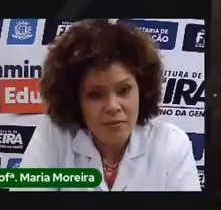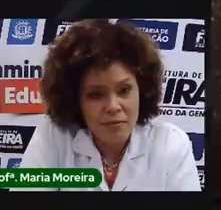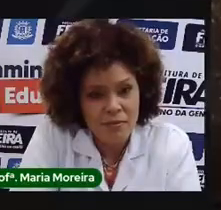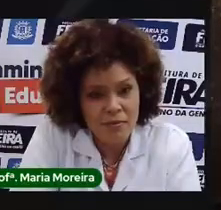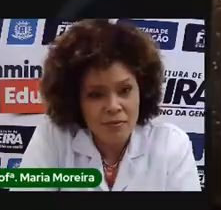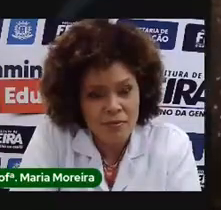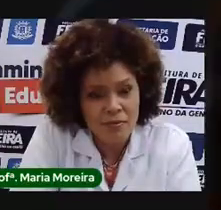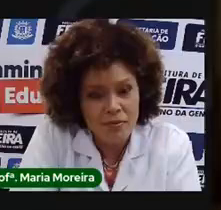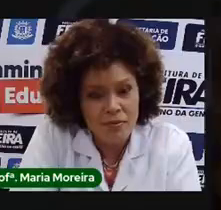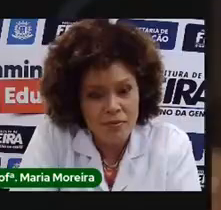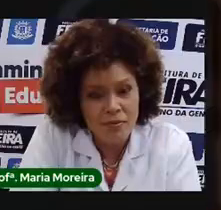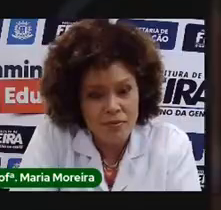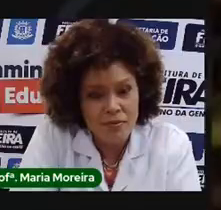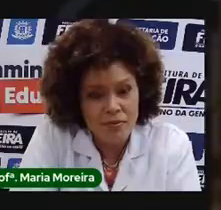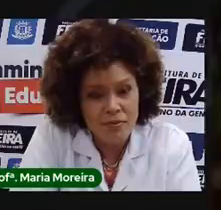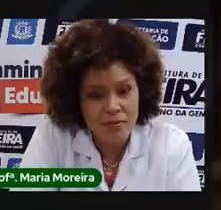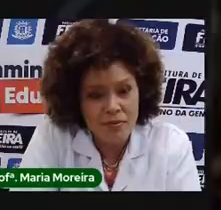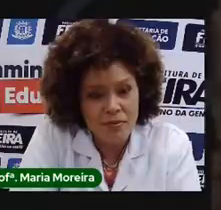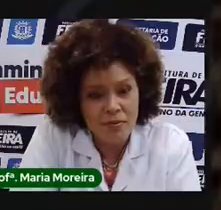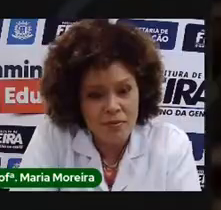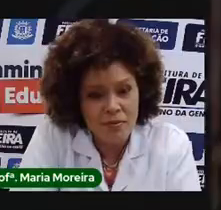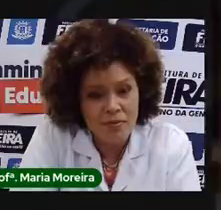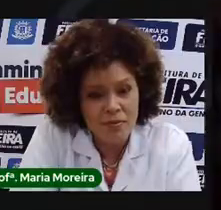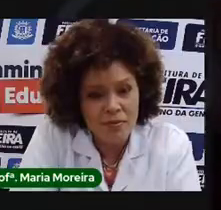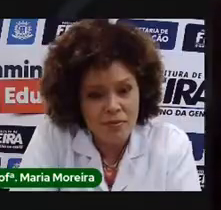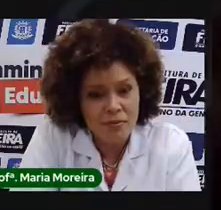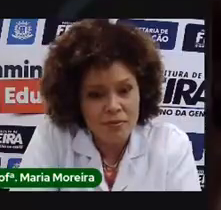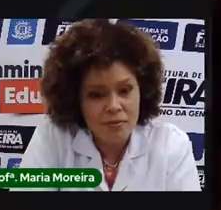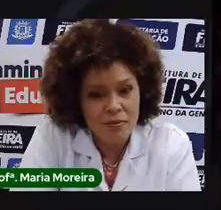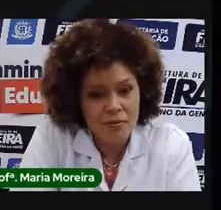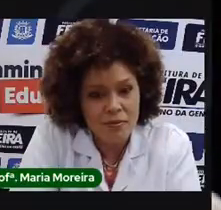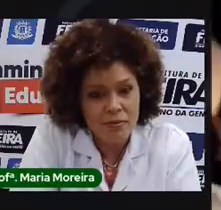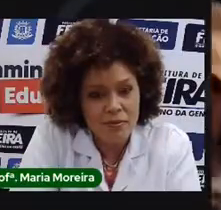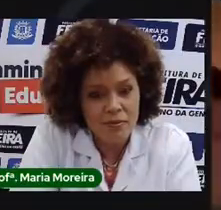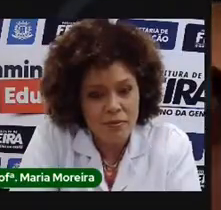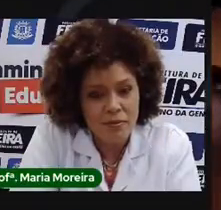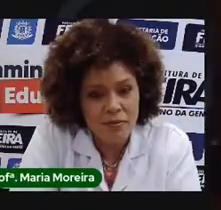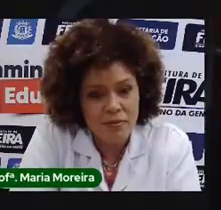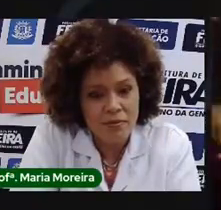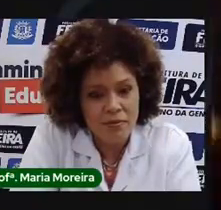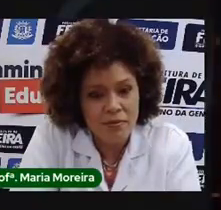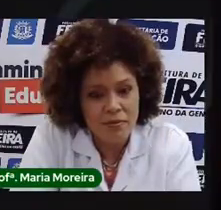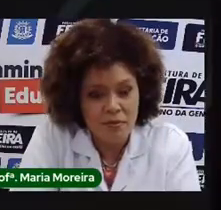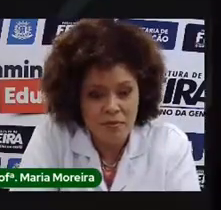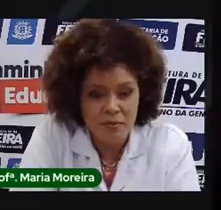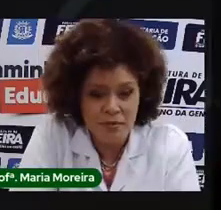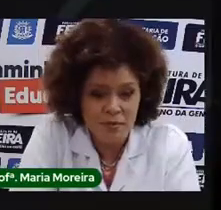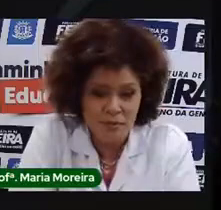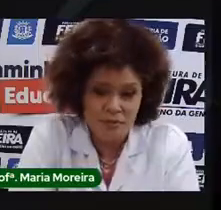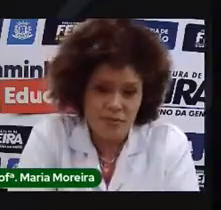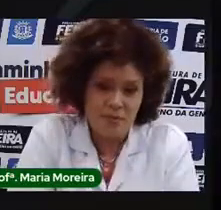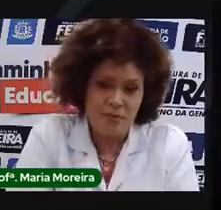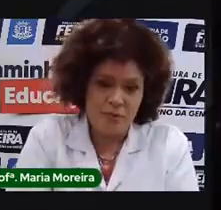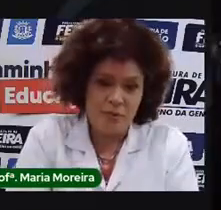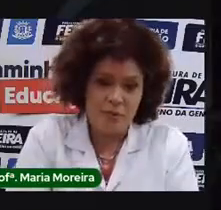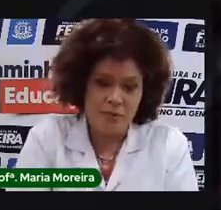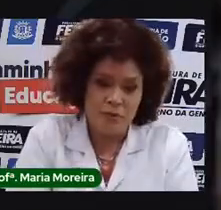coração. Feira, feira, minha feira, beijando na feira, tá beijando